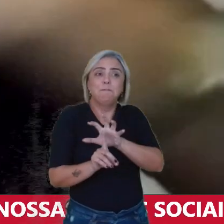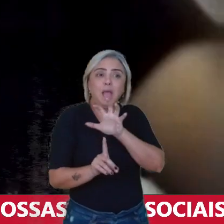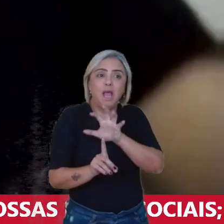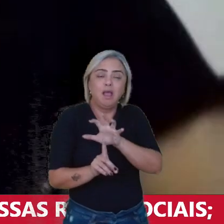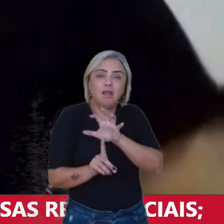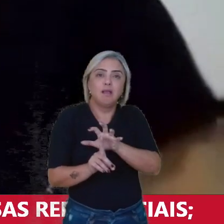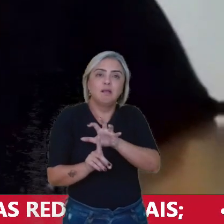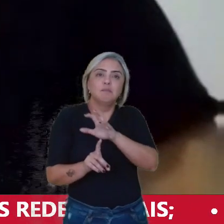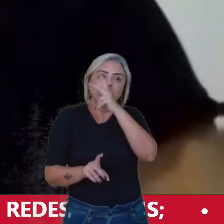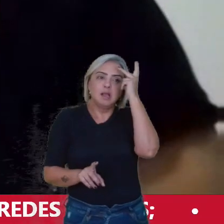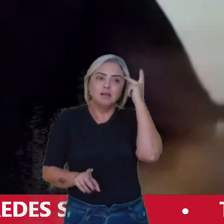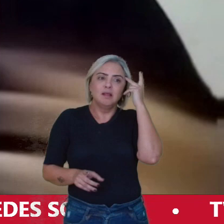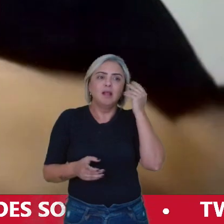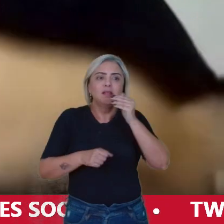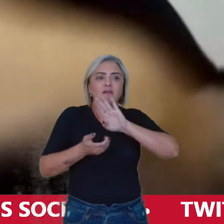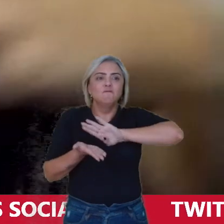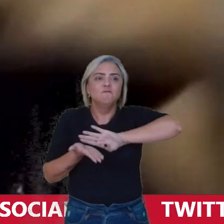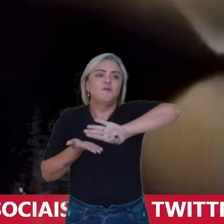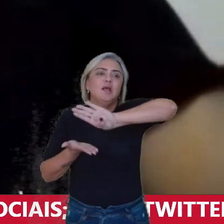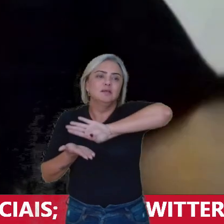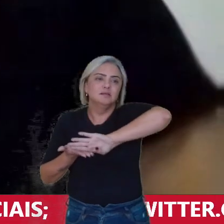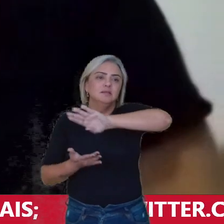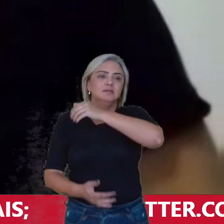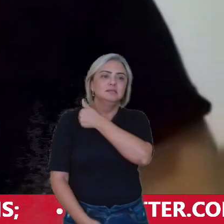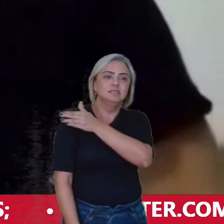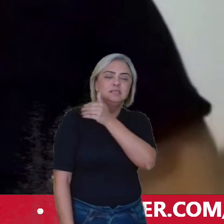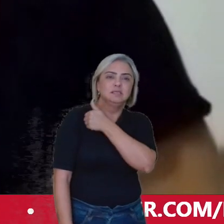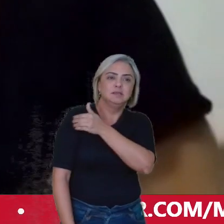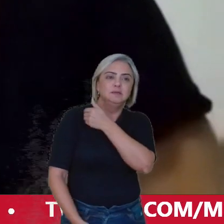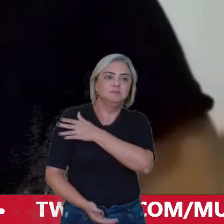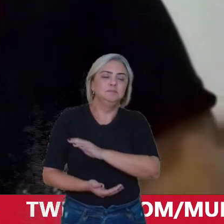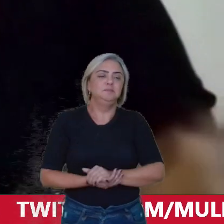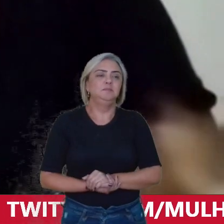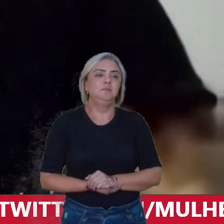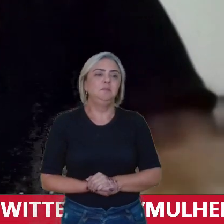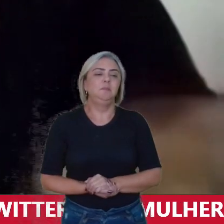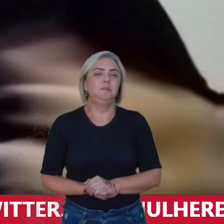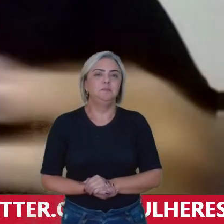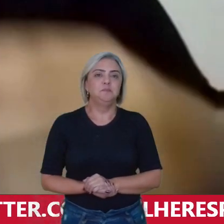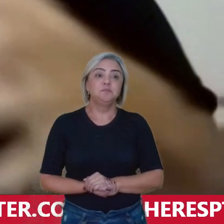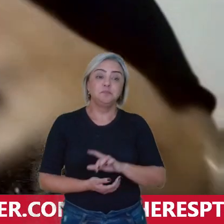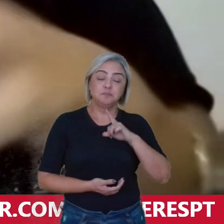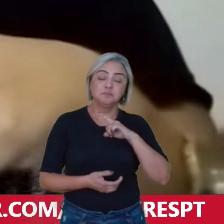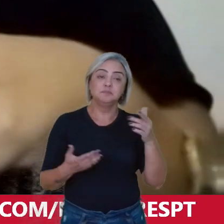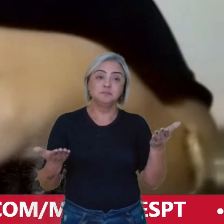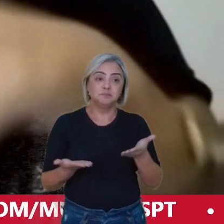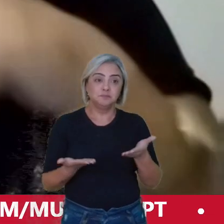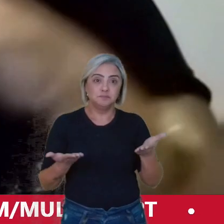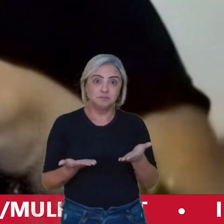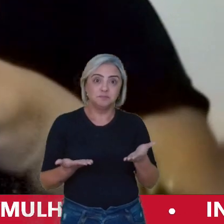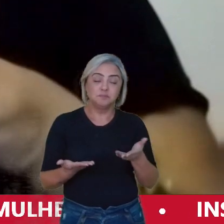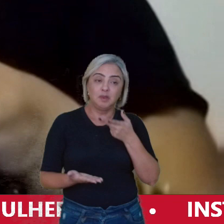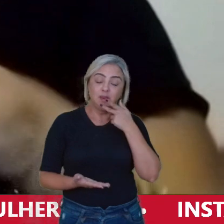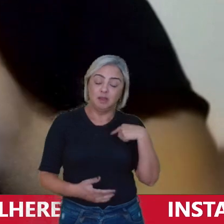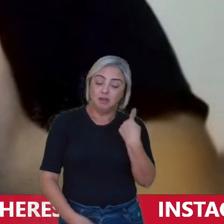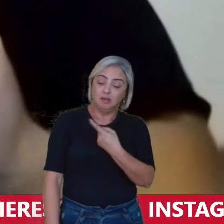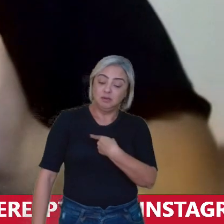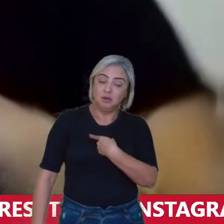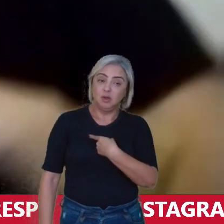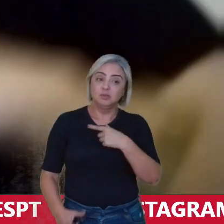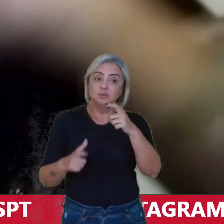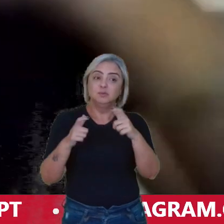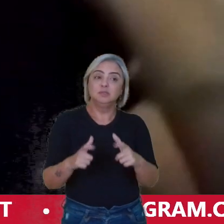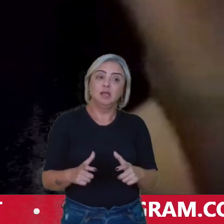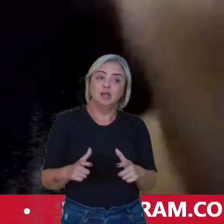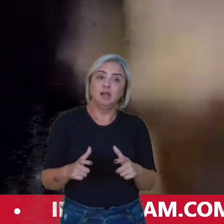são as pessoas mais marginalizadas, as pessoas mais colocadas à margem. E nós estamos aqui para dizer que o nosso